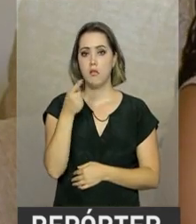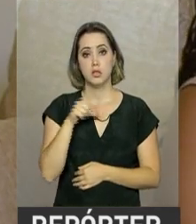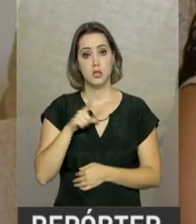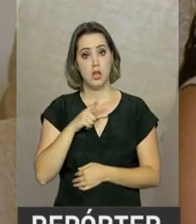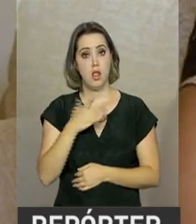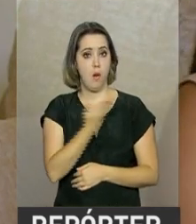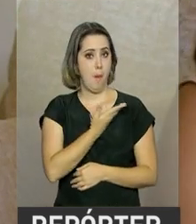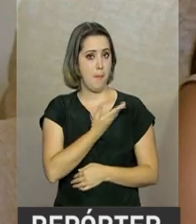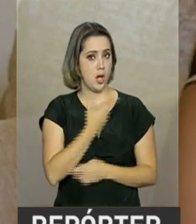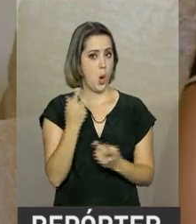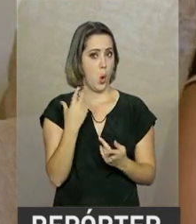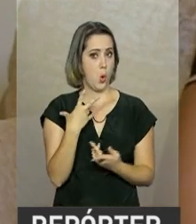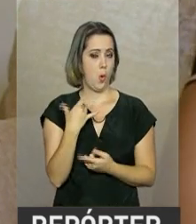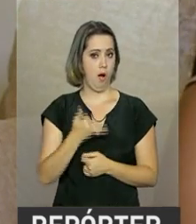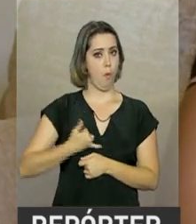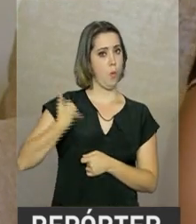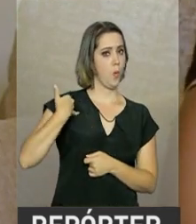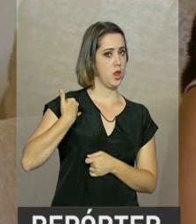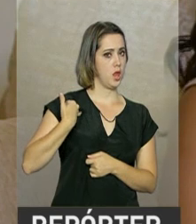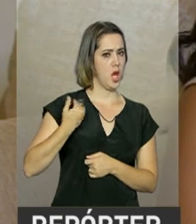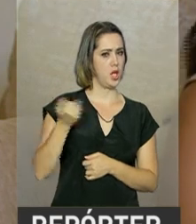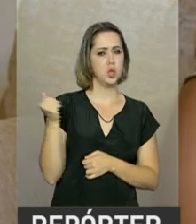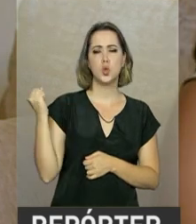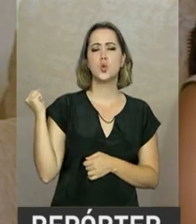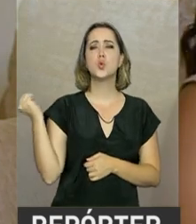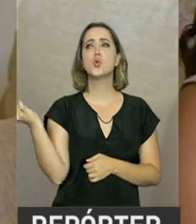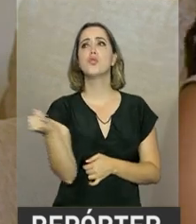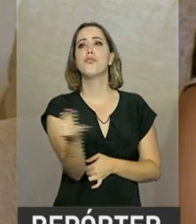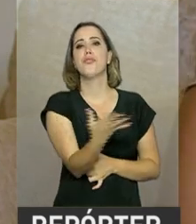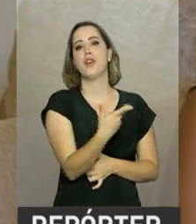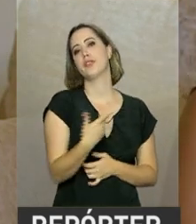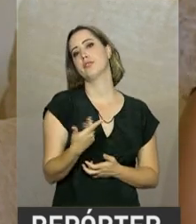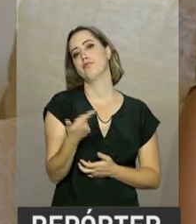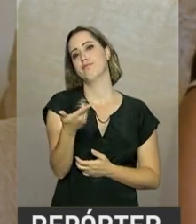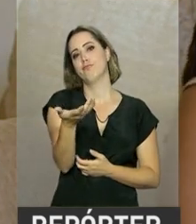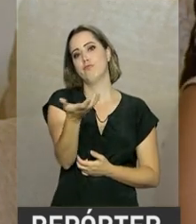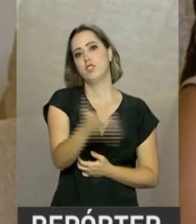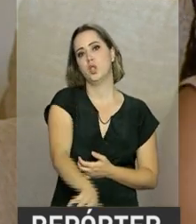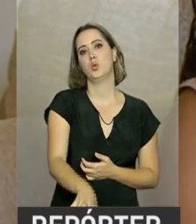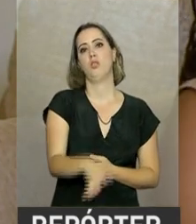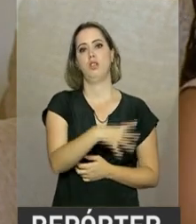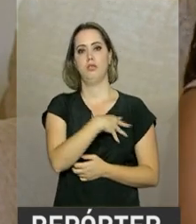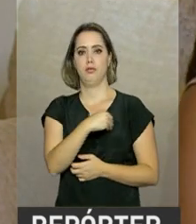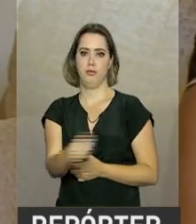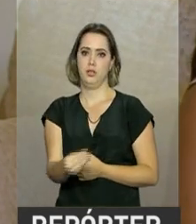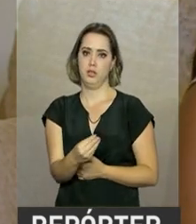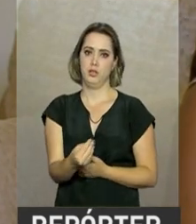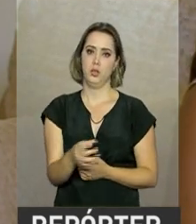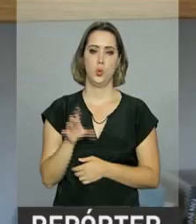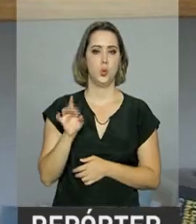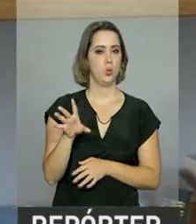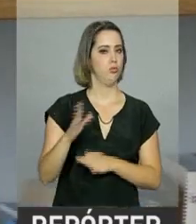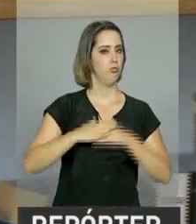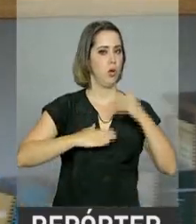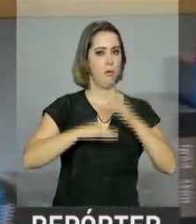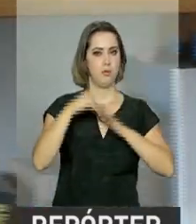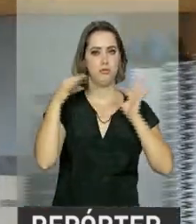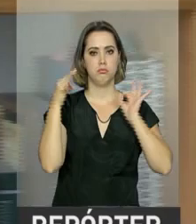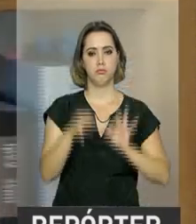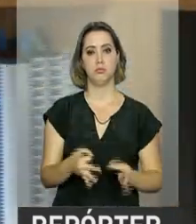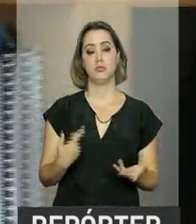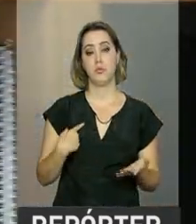eu que não é uma só não mais uma que não que optaram por não ter filhos elas optaram pela vida profissional para a